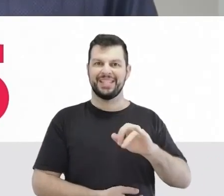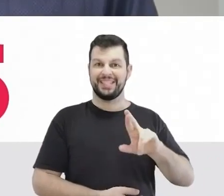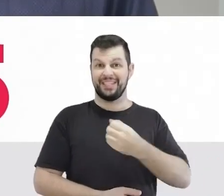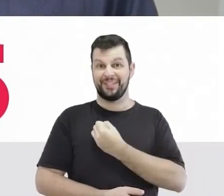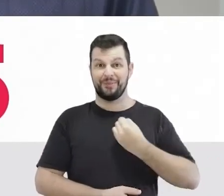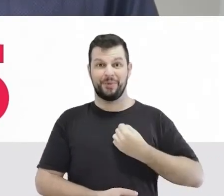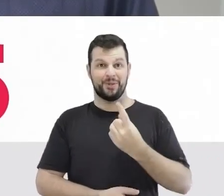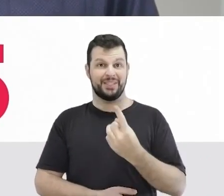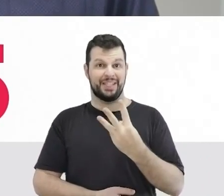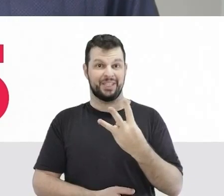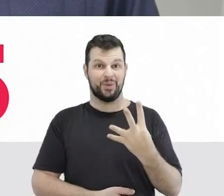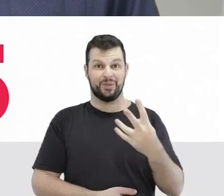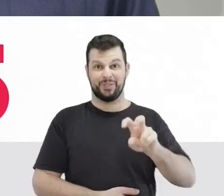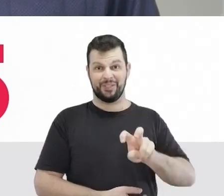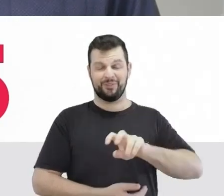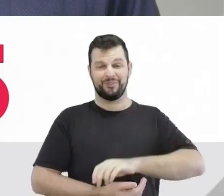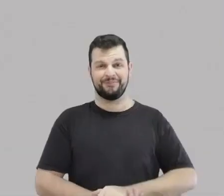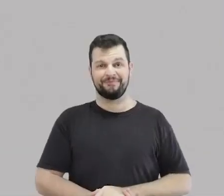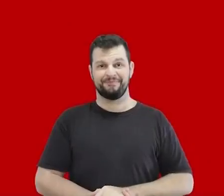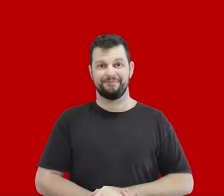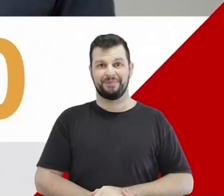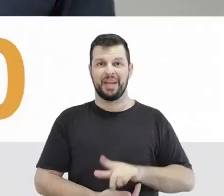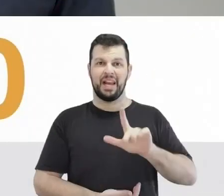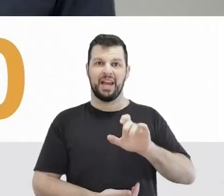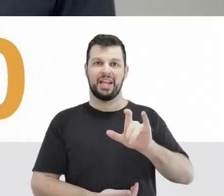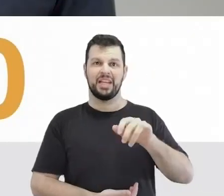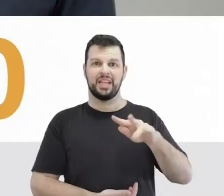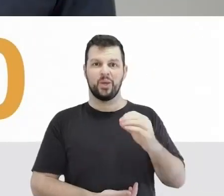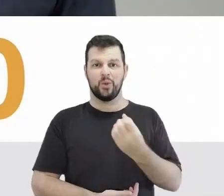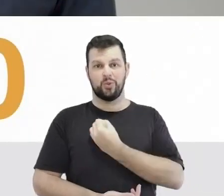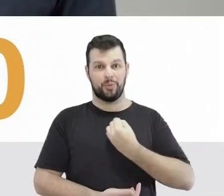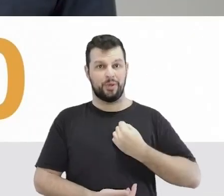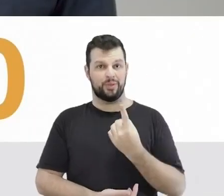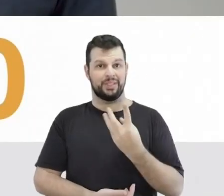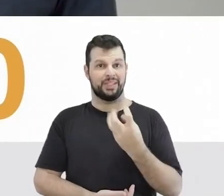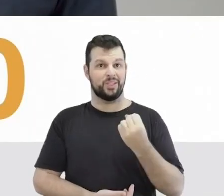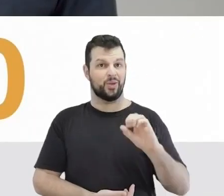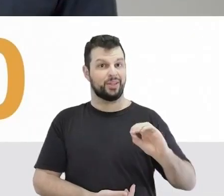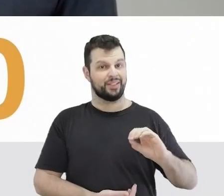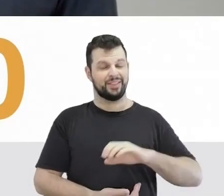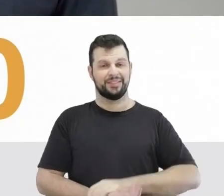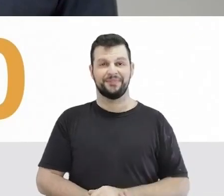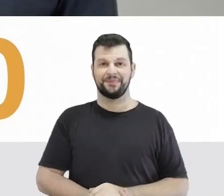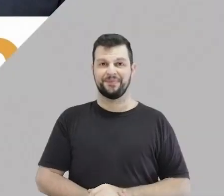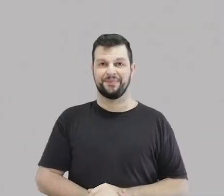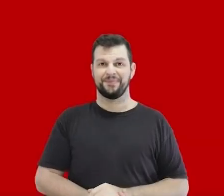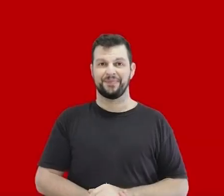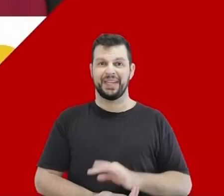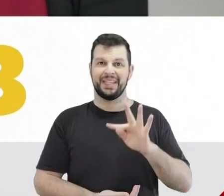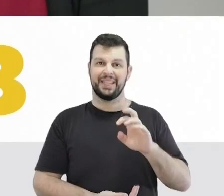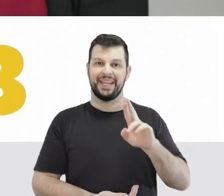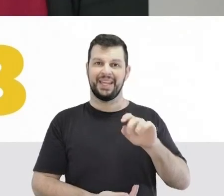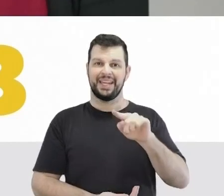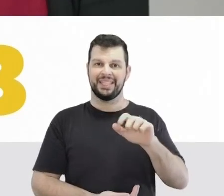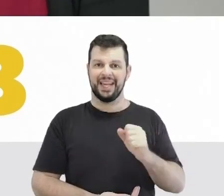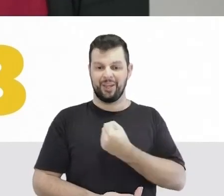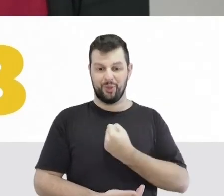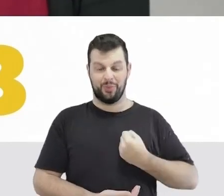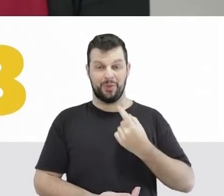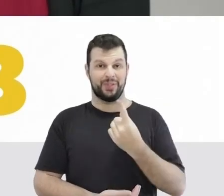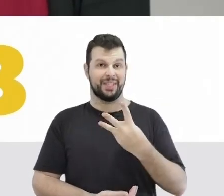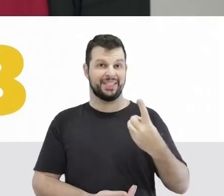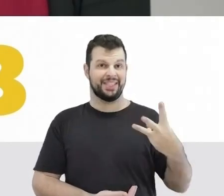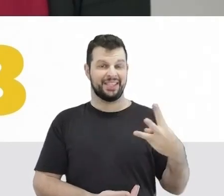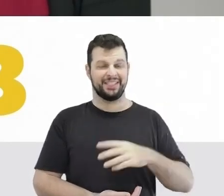Joacir Picolotto, 1345. Lelinho Lopes, 1380. Tereza